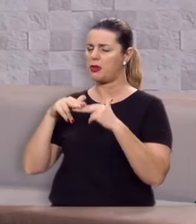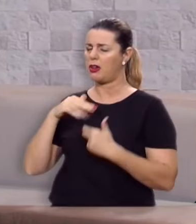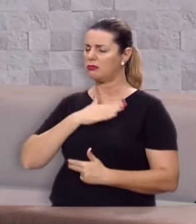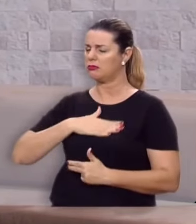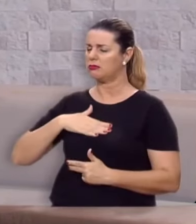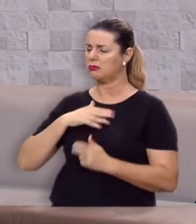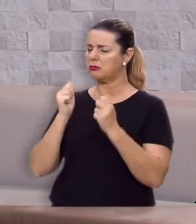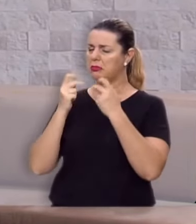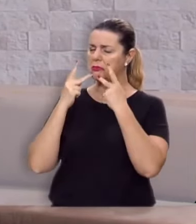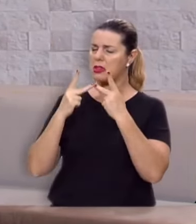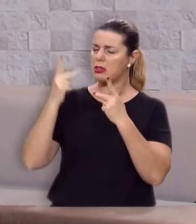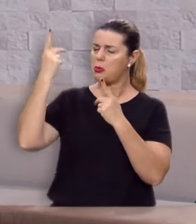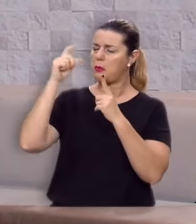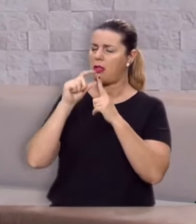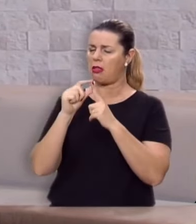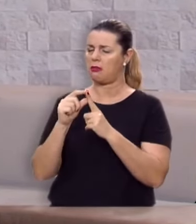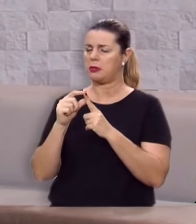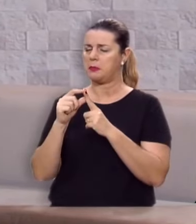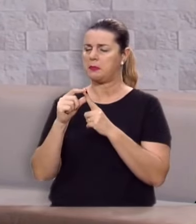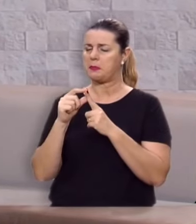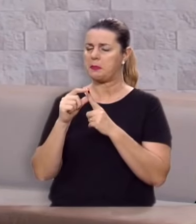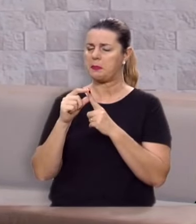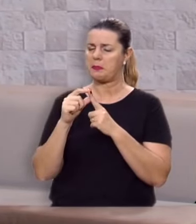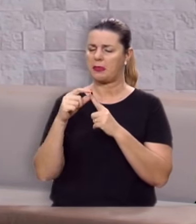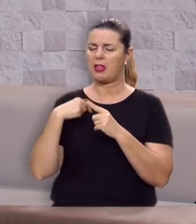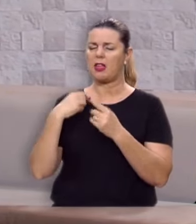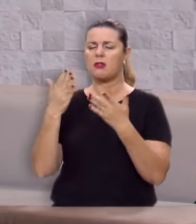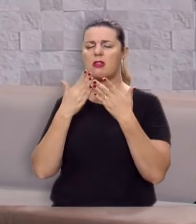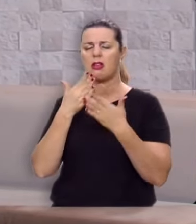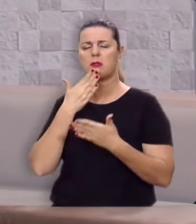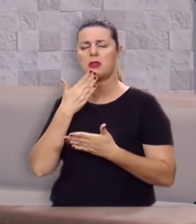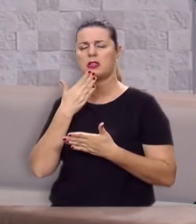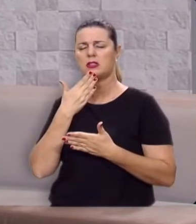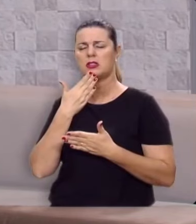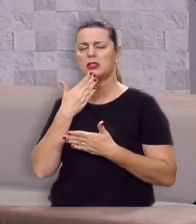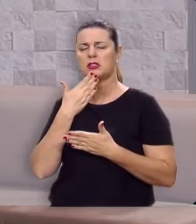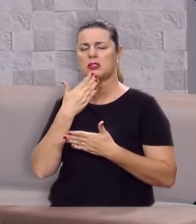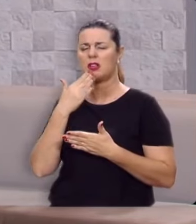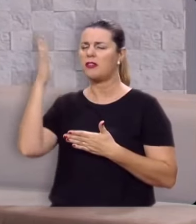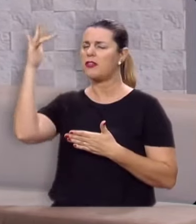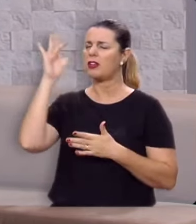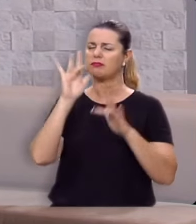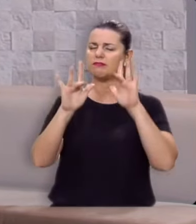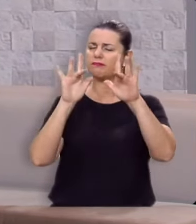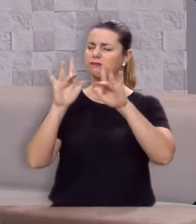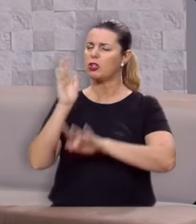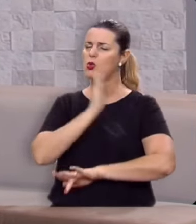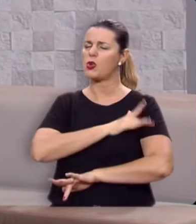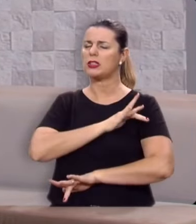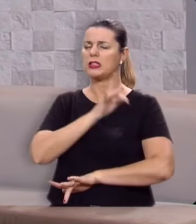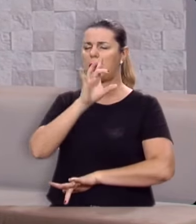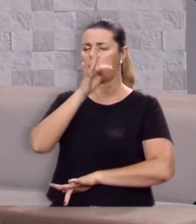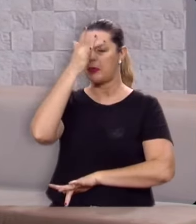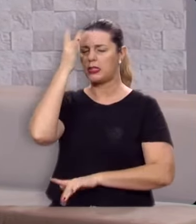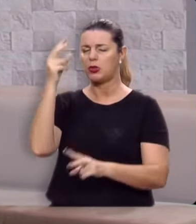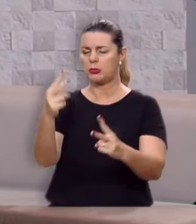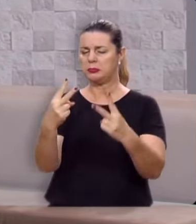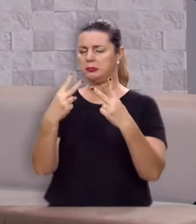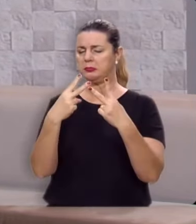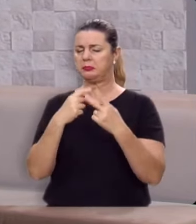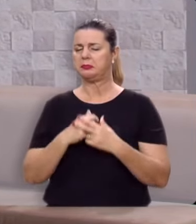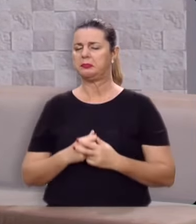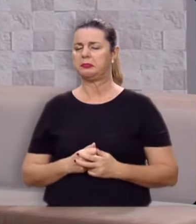o privilégio de pregar a tua palavra e eu quero te pedir que tu toques o coração das pessoas